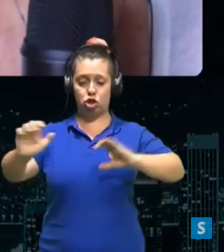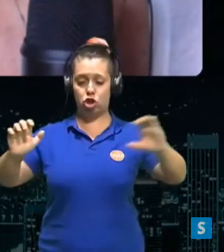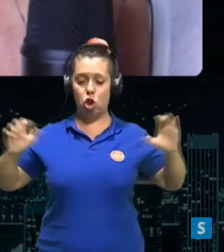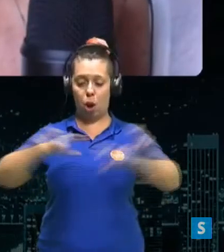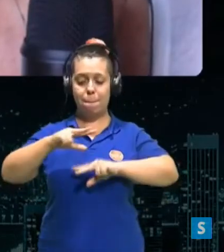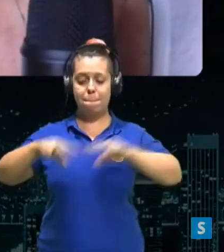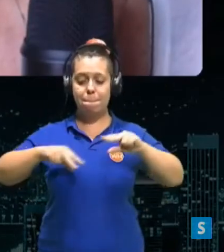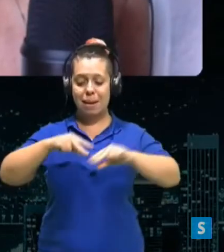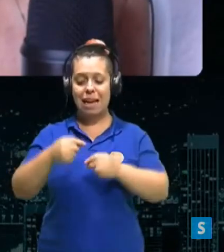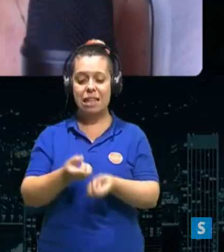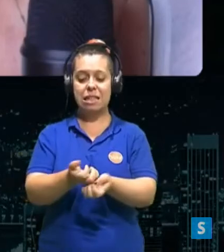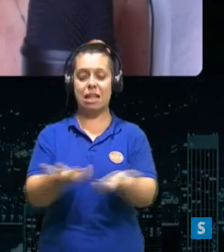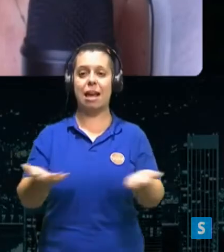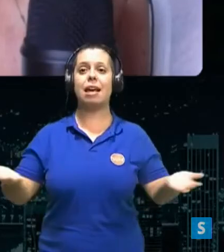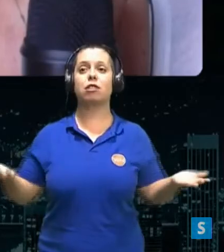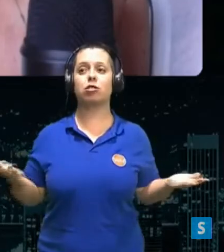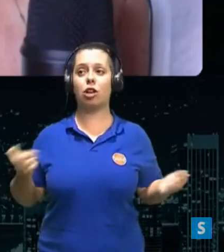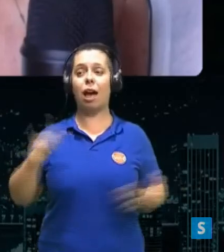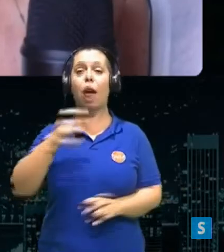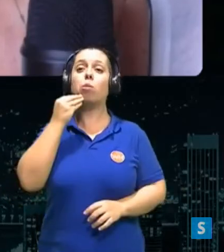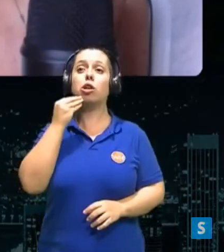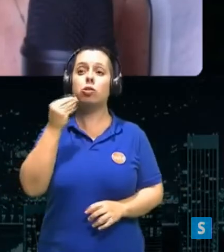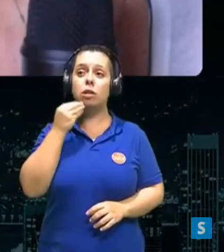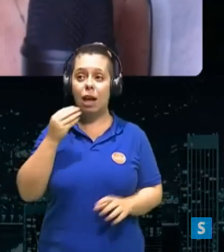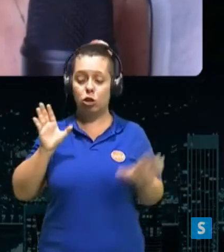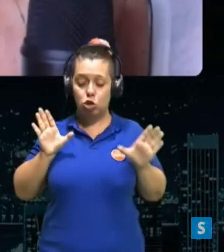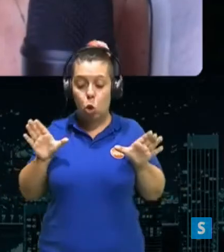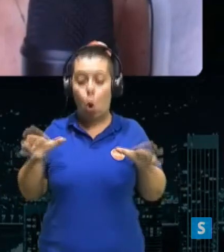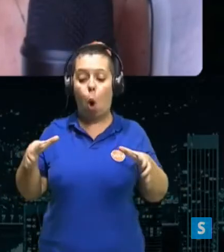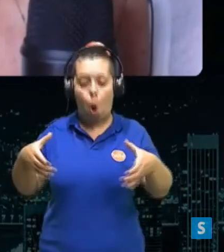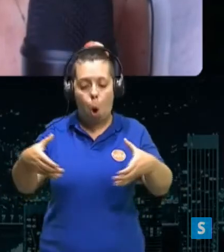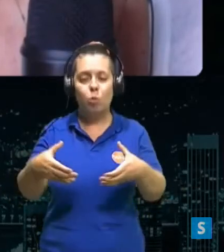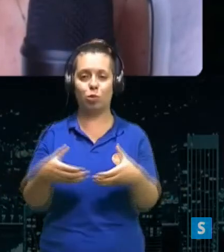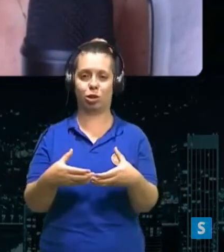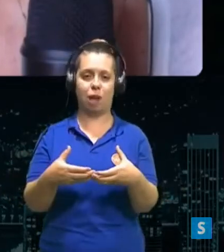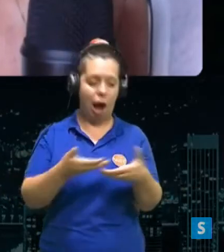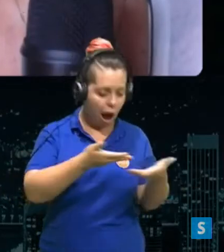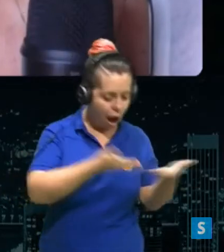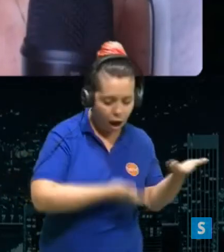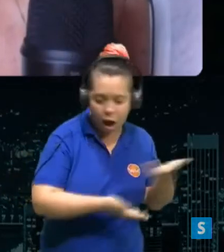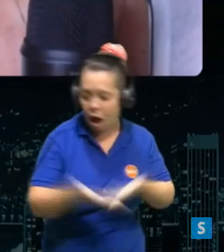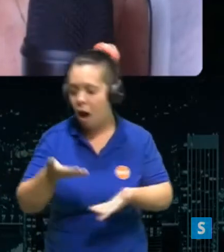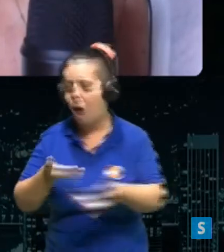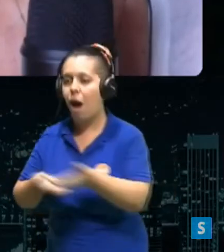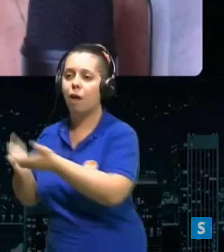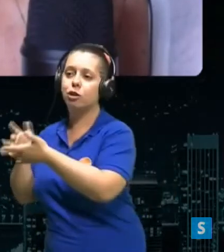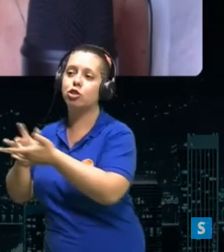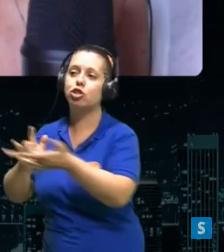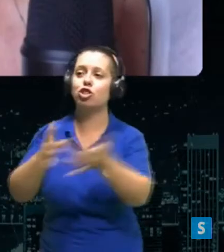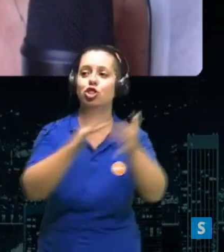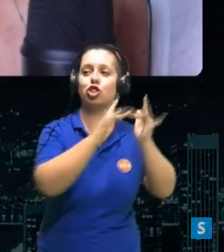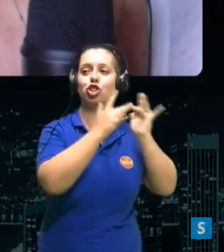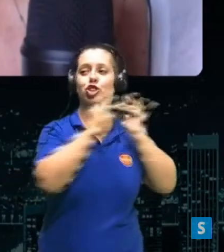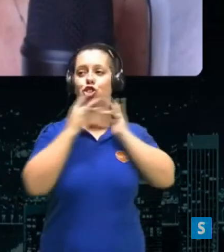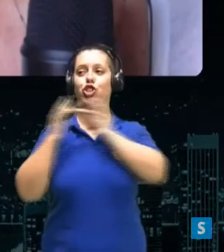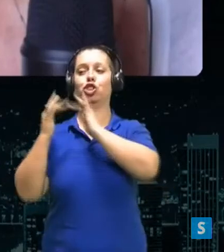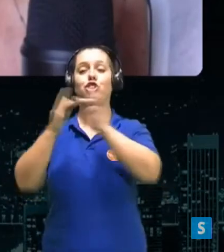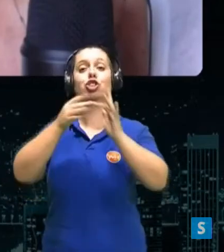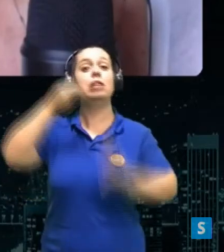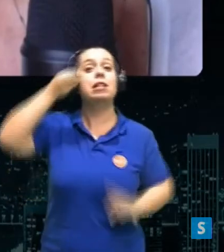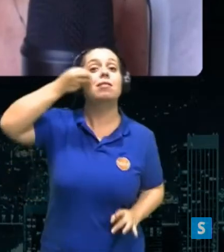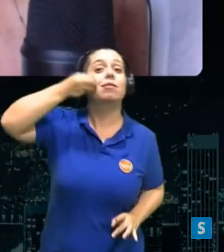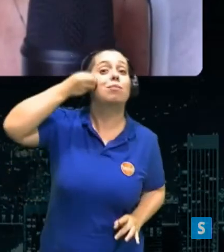comunidade a oportunidade estragos em comunidade uns com os outros oportunidade para temos experiências